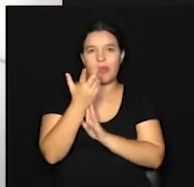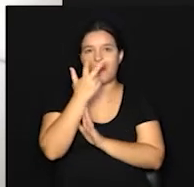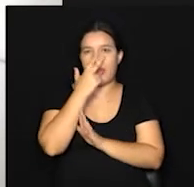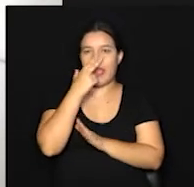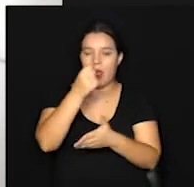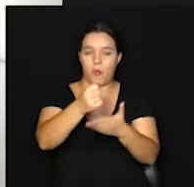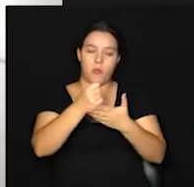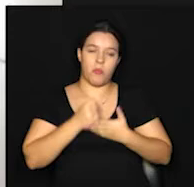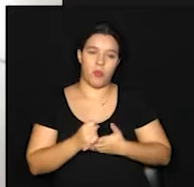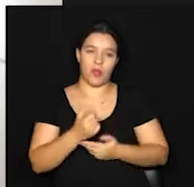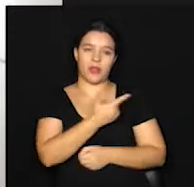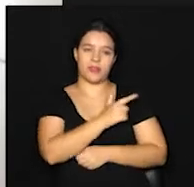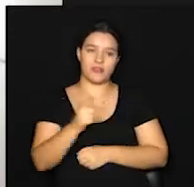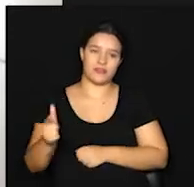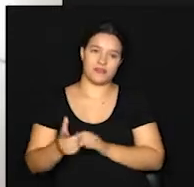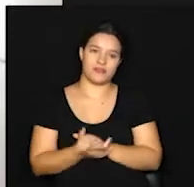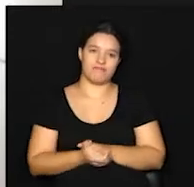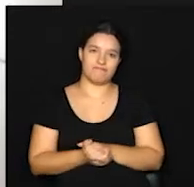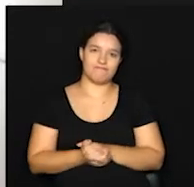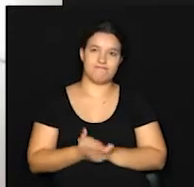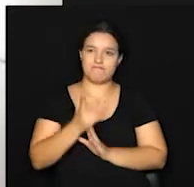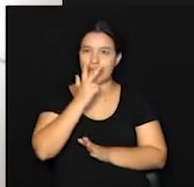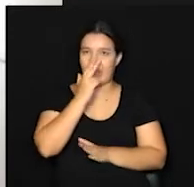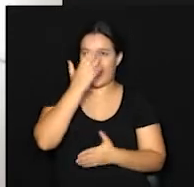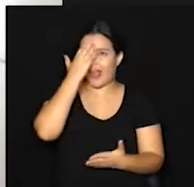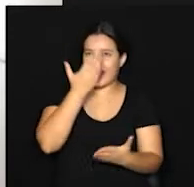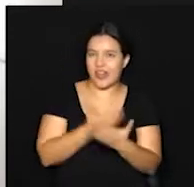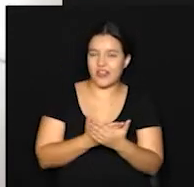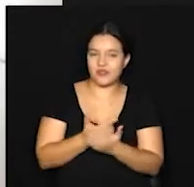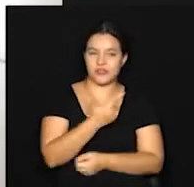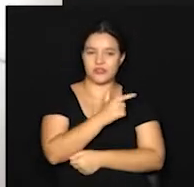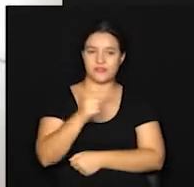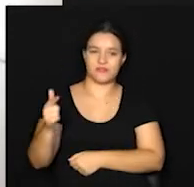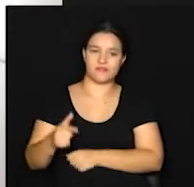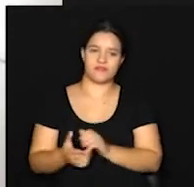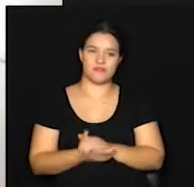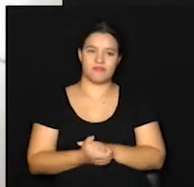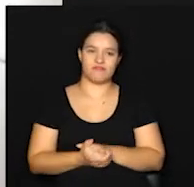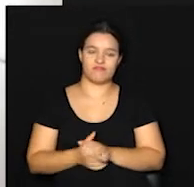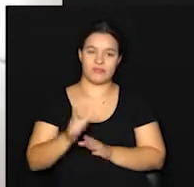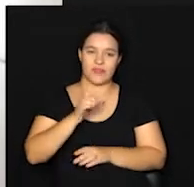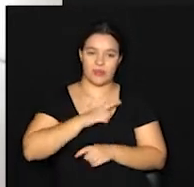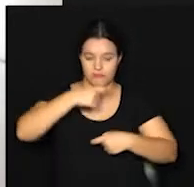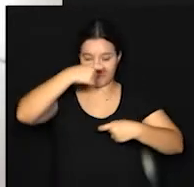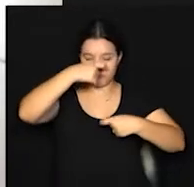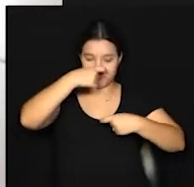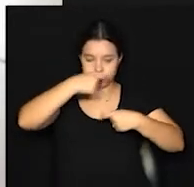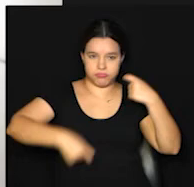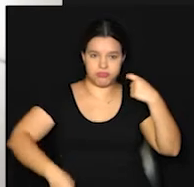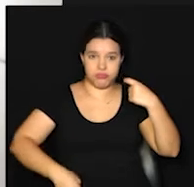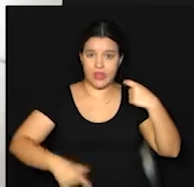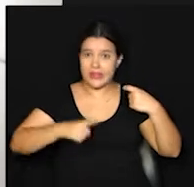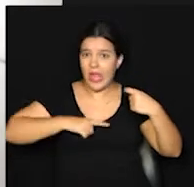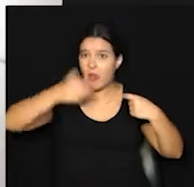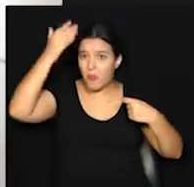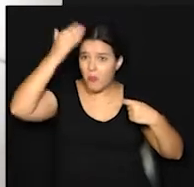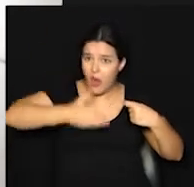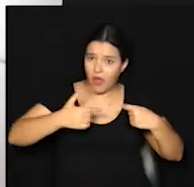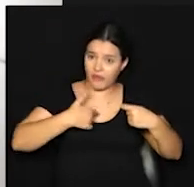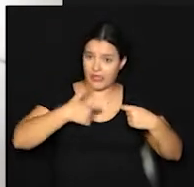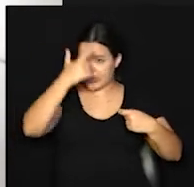apoio, porque elas são desacreditadas, né? Nós temos até casos de estupro, que a mulher tem provas de que